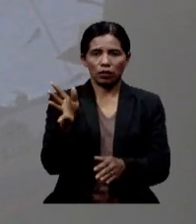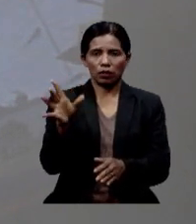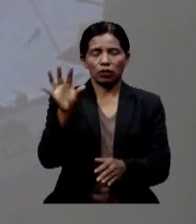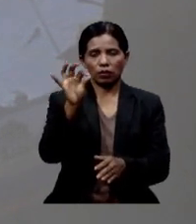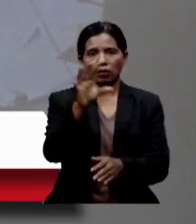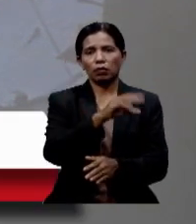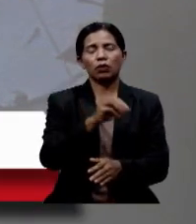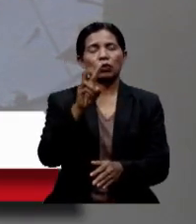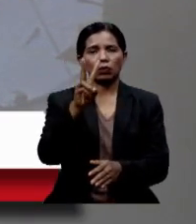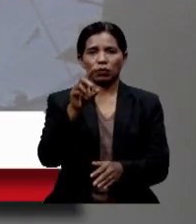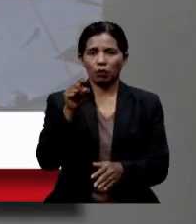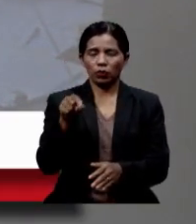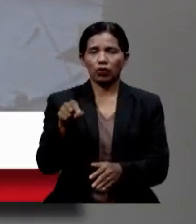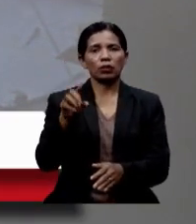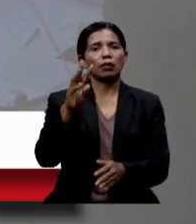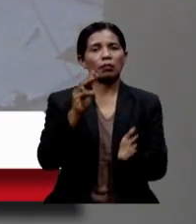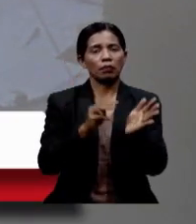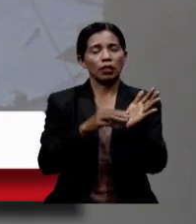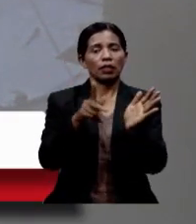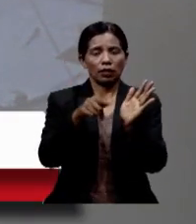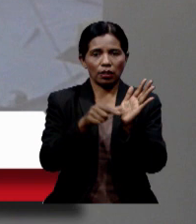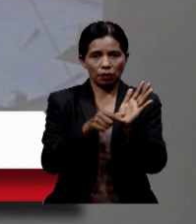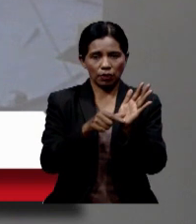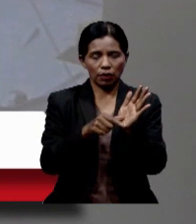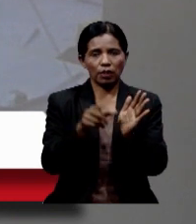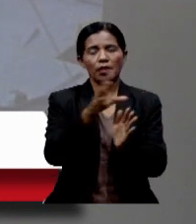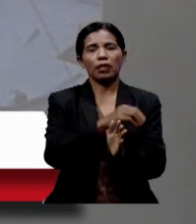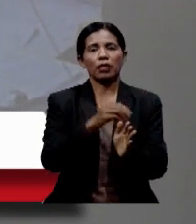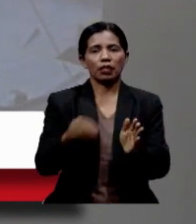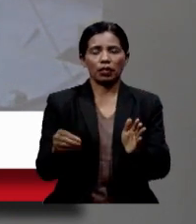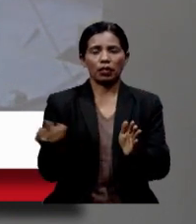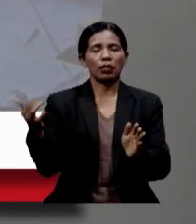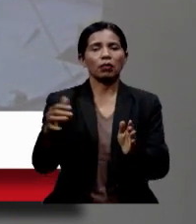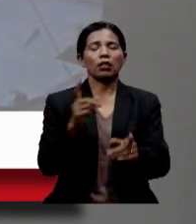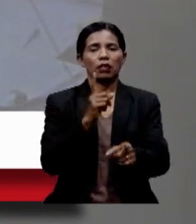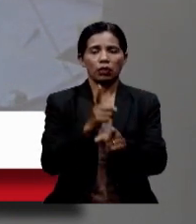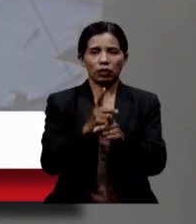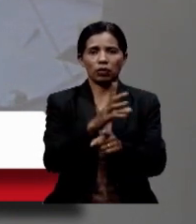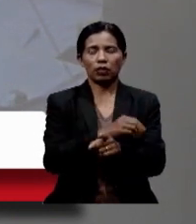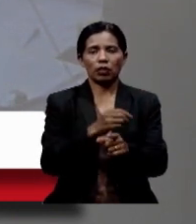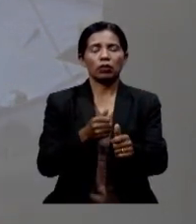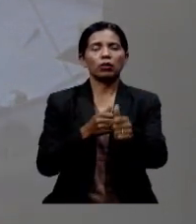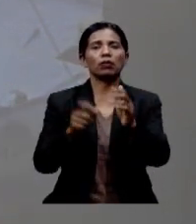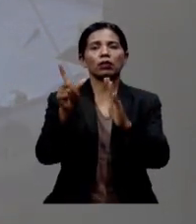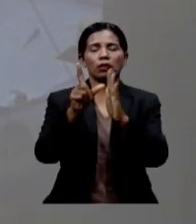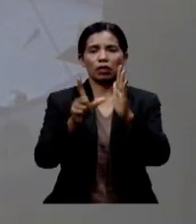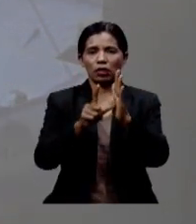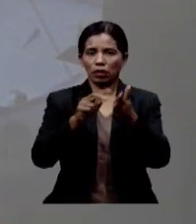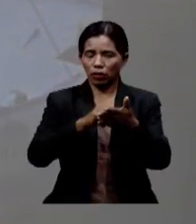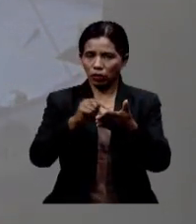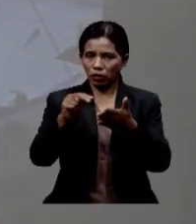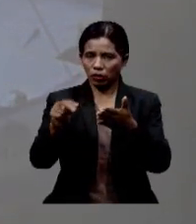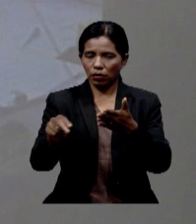2,2 miligramas. Nem ideia ilegal, né? Mas ainda não é legal, não é preenche decreto-lei número